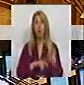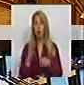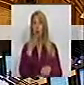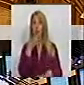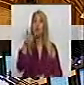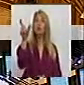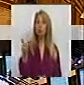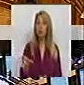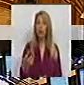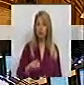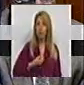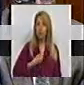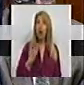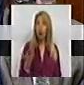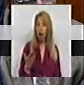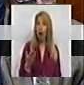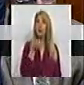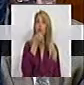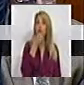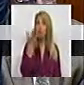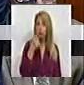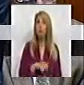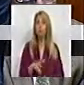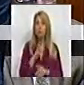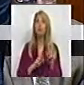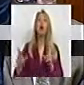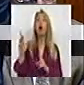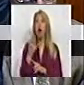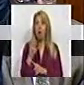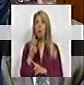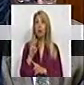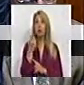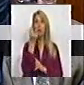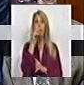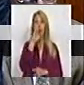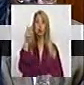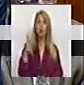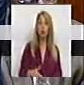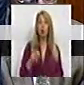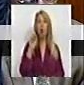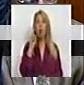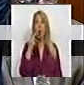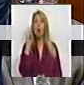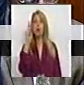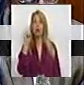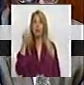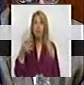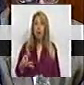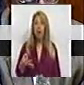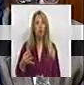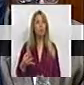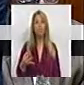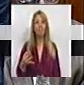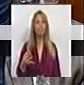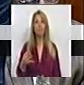O senhor deputado está preocupado, e bem, que o aumento do preço dos combustíveis ou o aumento do ISP não se